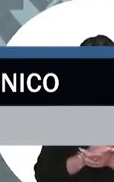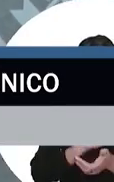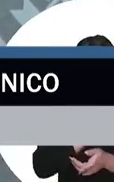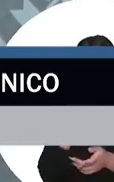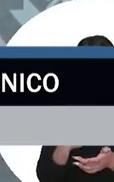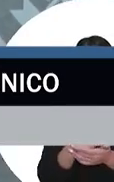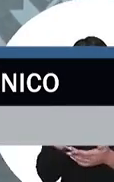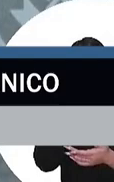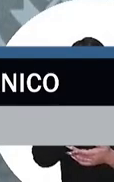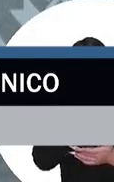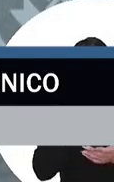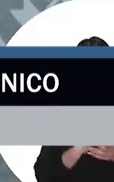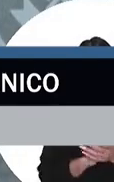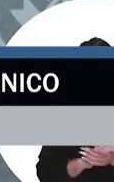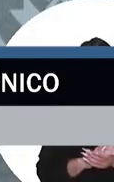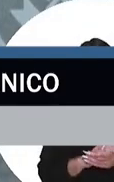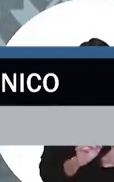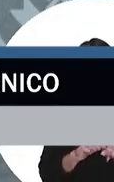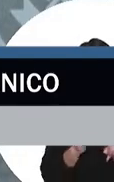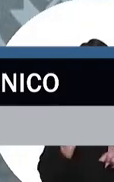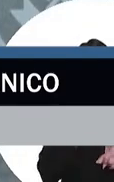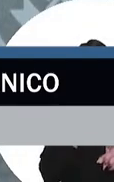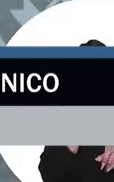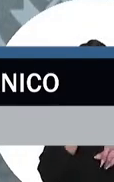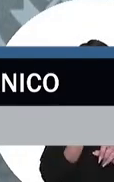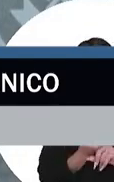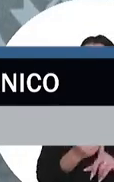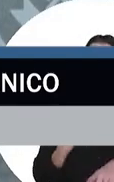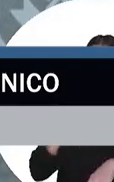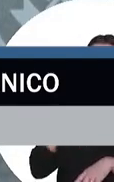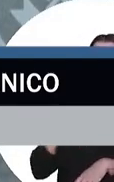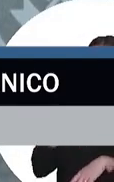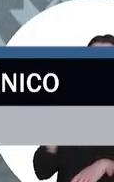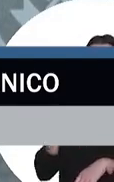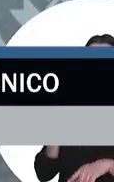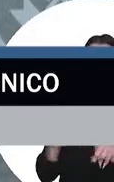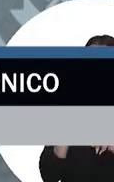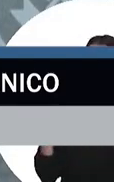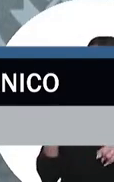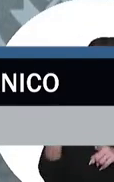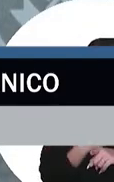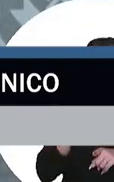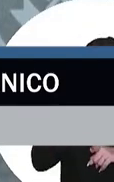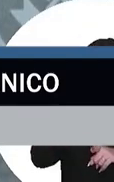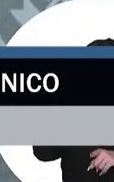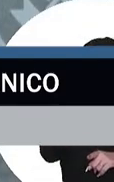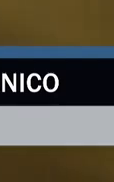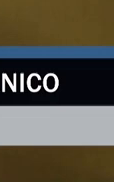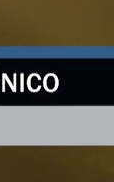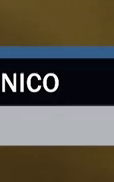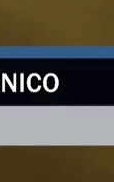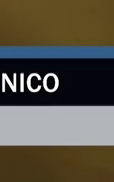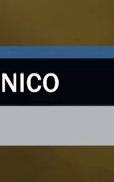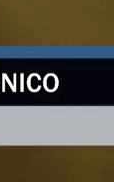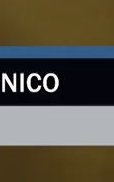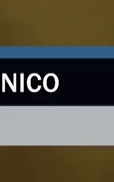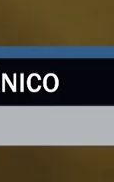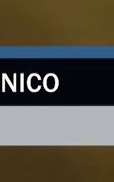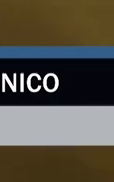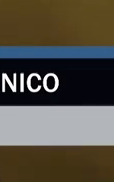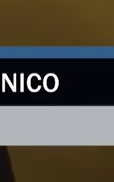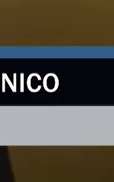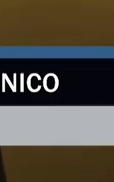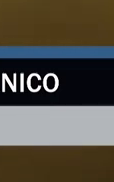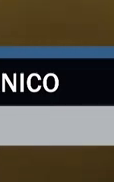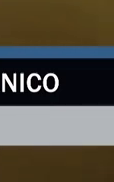citou novidades como o botão do pânico nas escolas estaduais, assim como capacitação dos profissionais de educação. A Polícia Civil